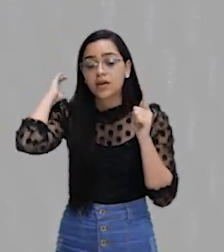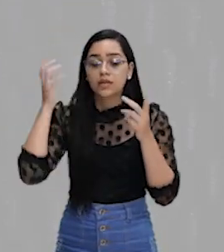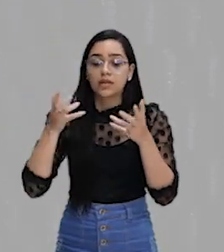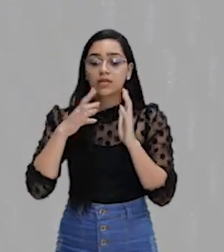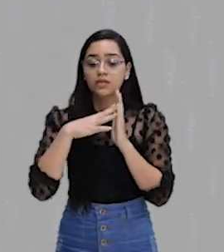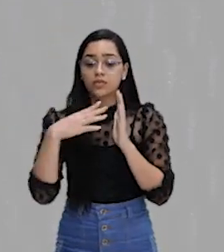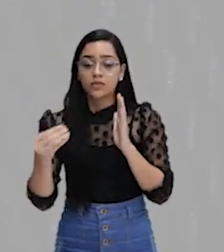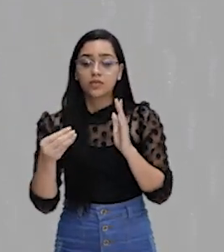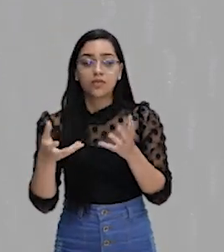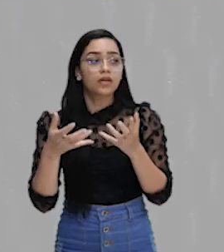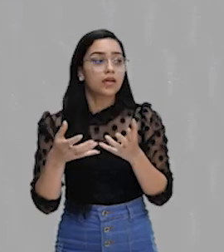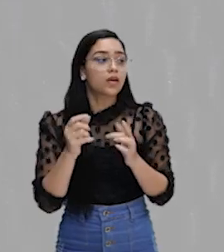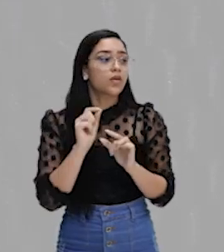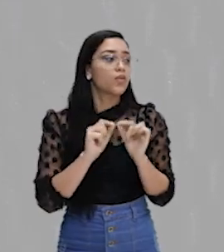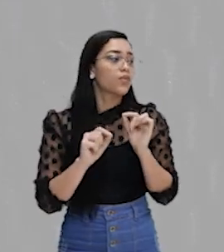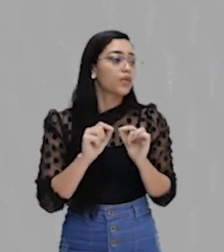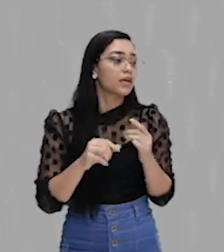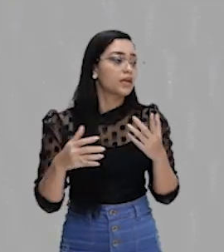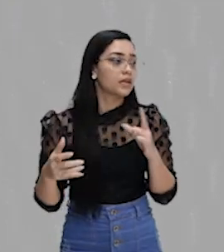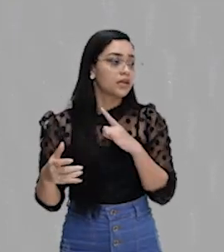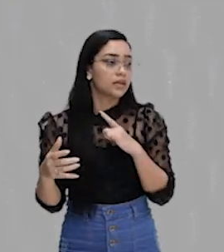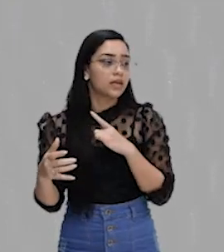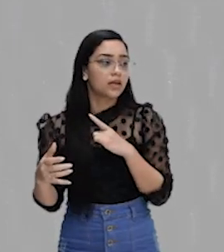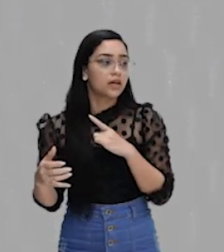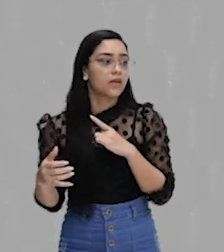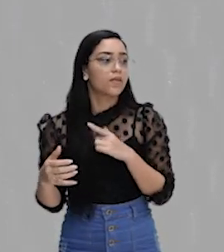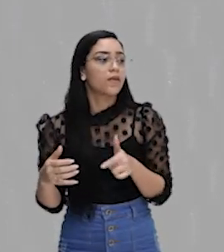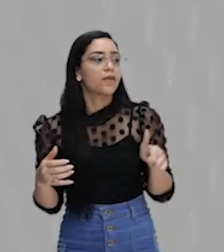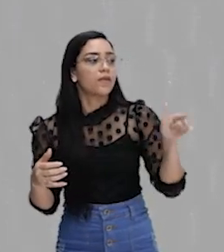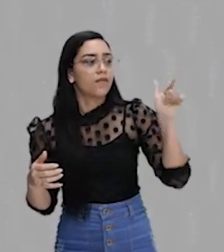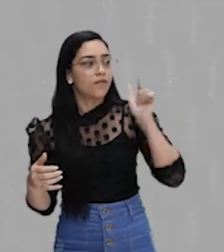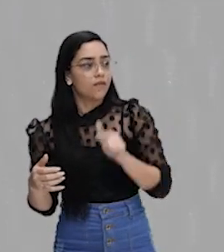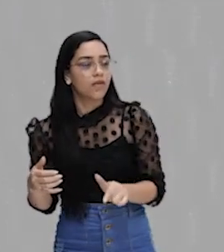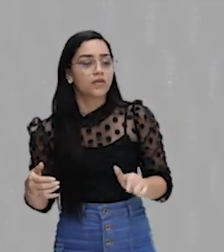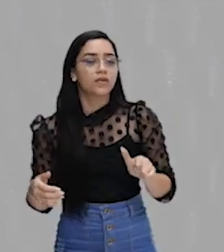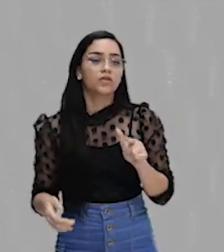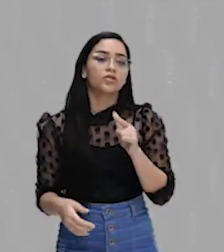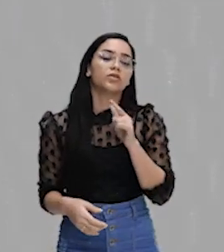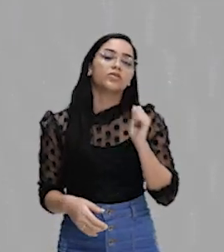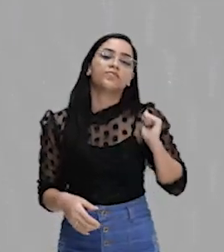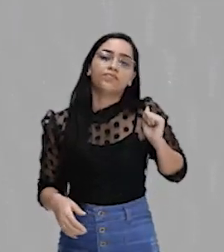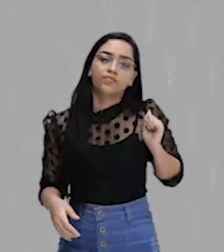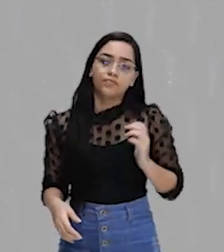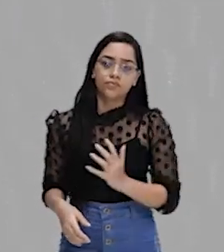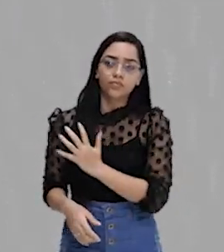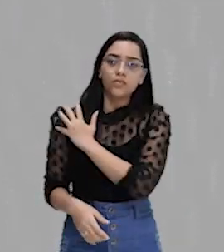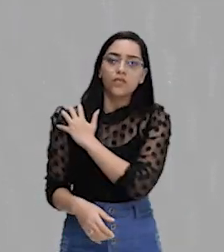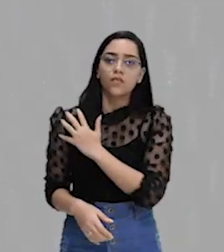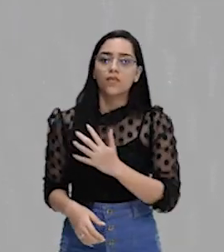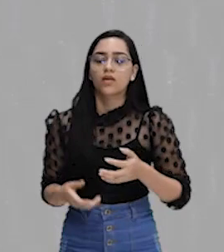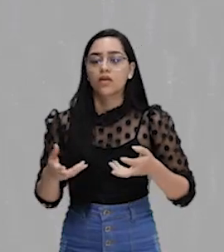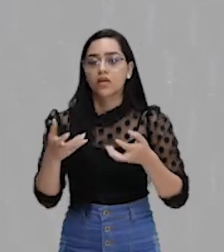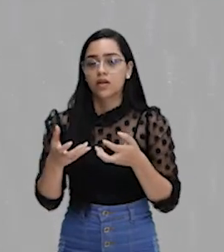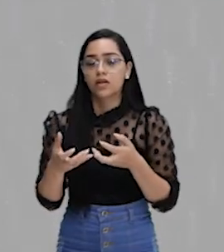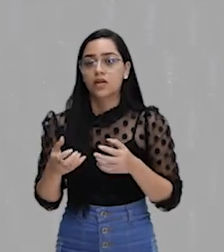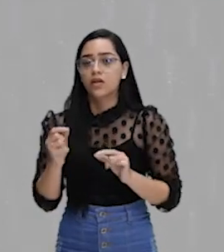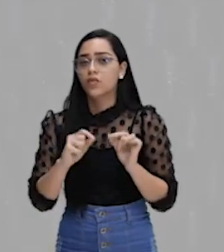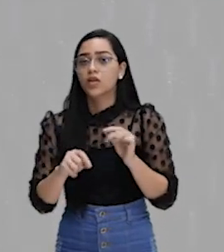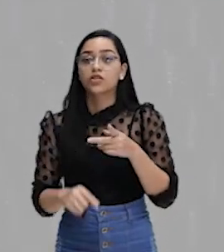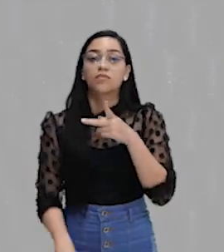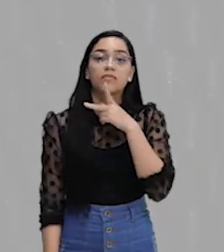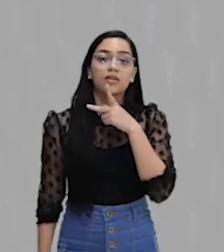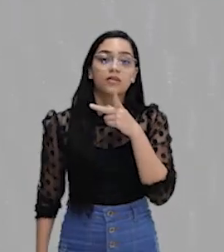então ele propõe, por exemplo, uma redescoberta de Aristóteles, uma redescoberta de